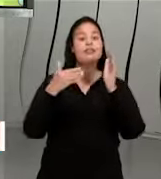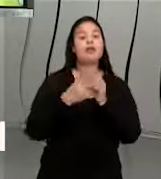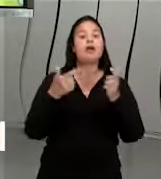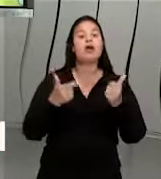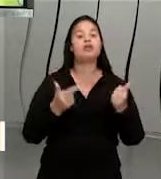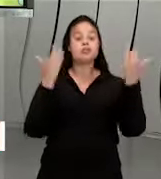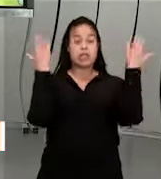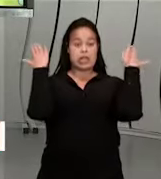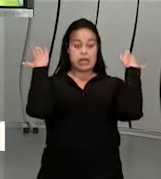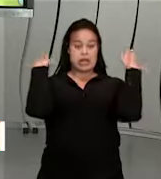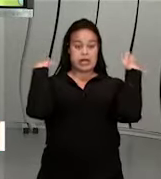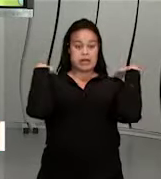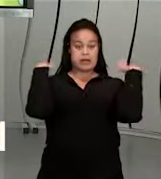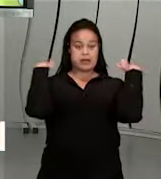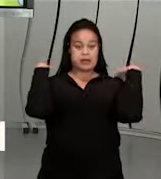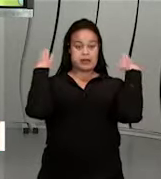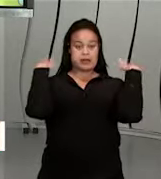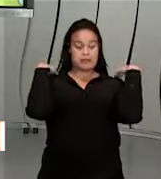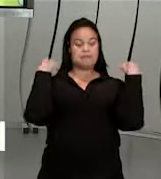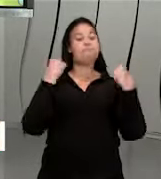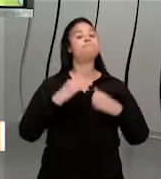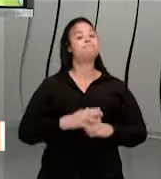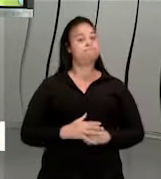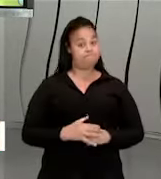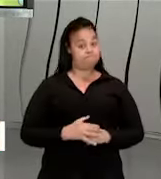Então, das vias aéreas